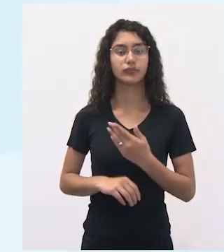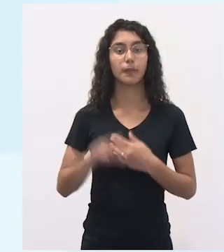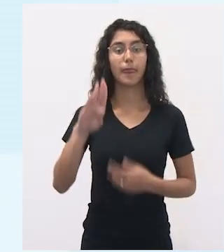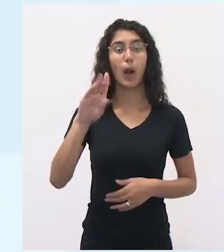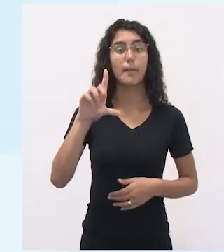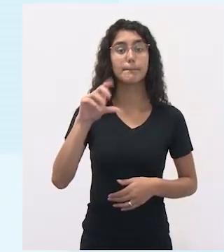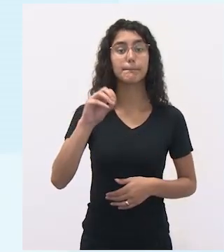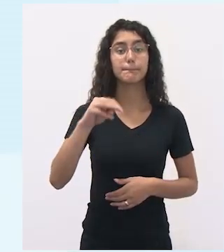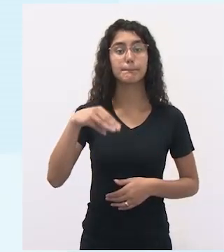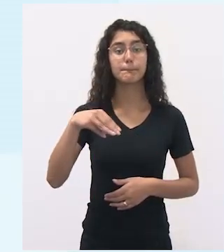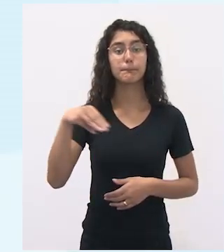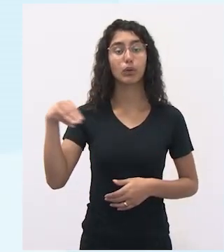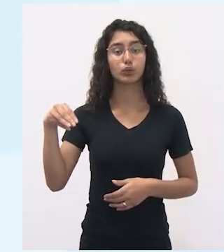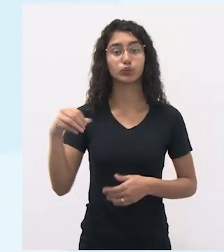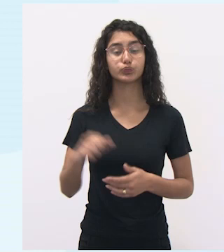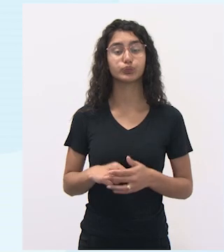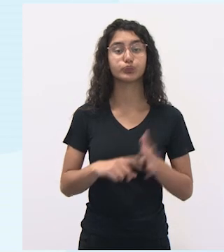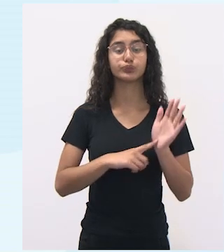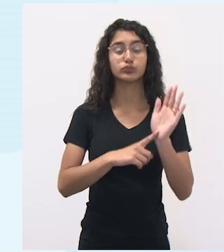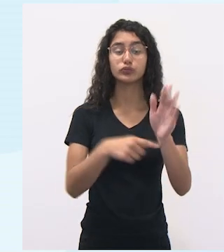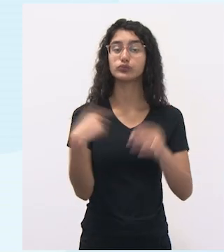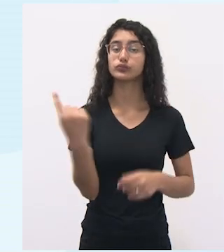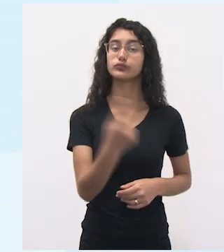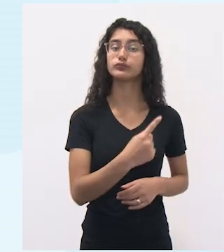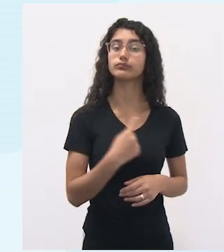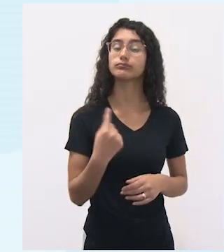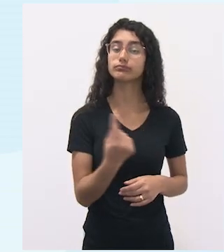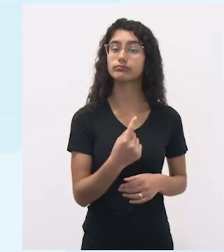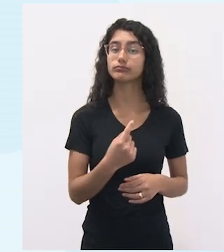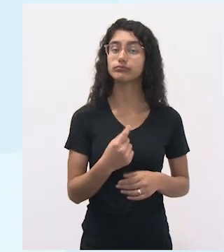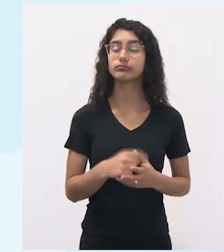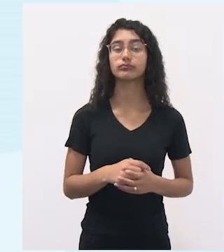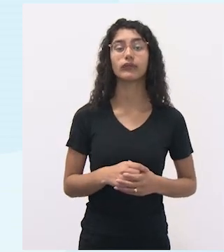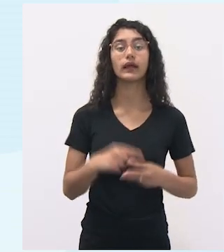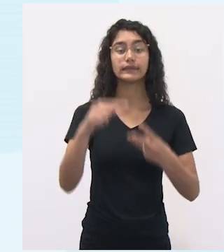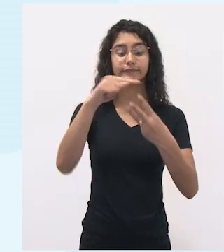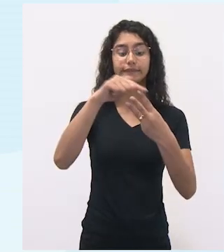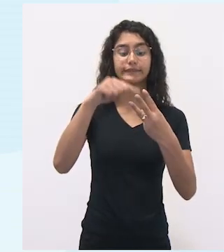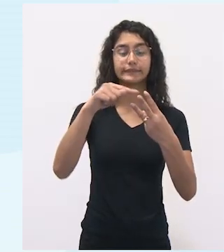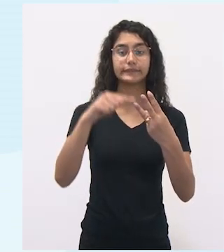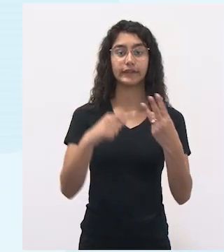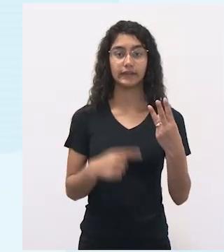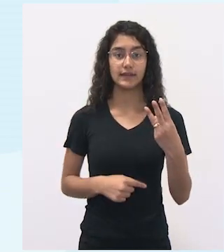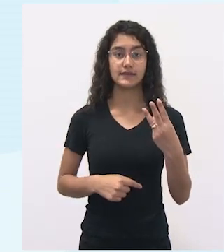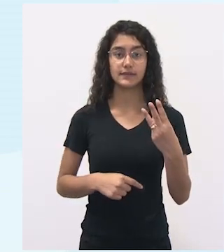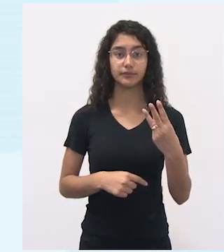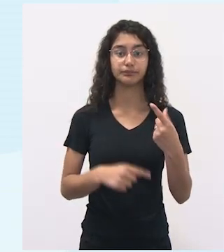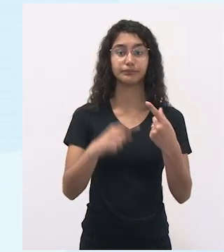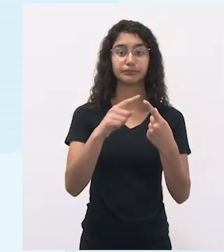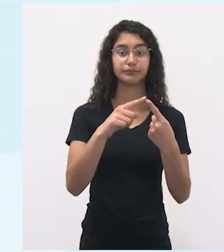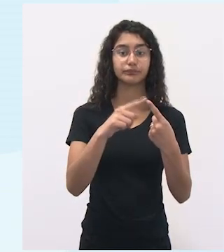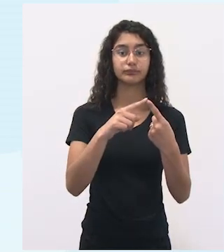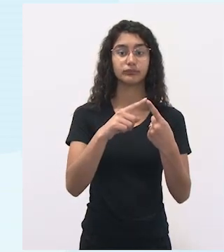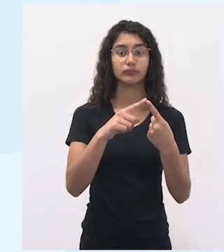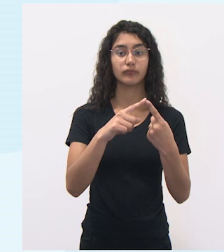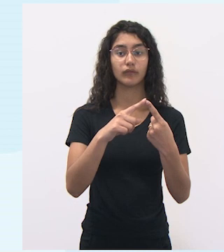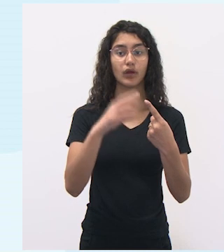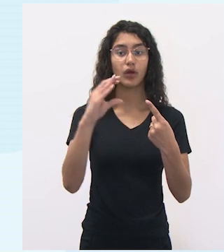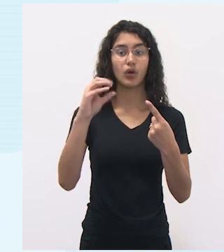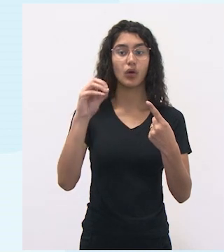para a gente, né, os domínios do conhecimento em 3 domínios, que é o domínio cognitivo, que